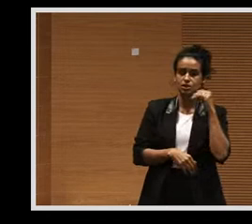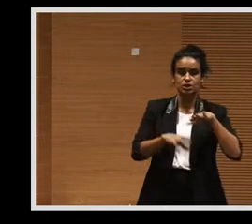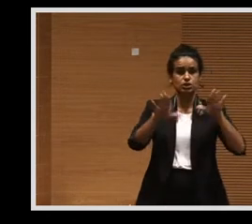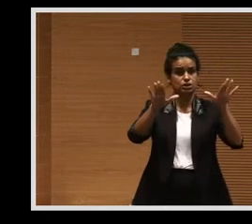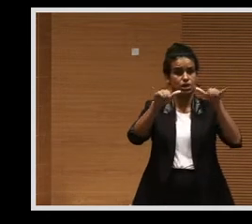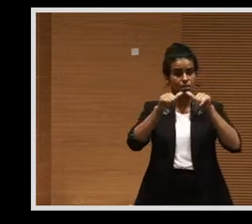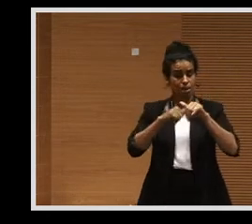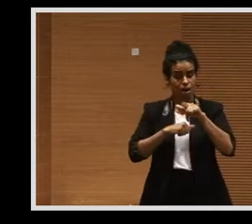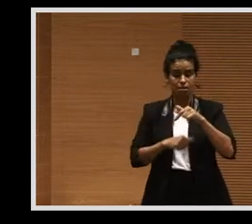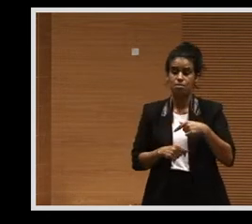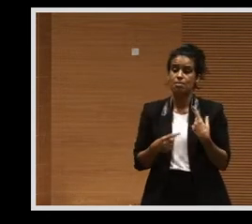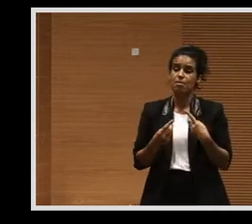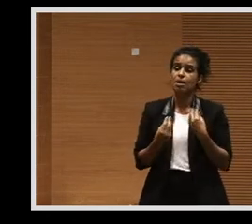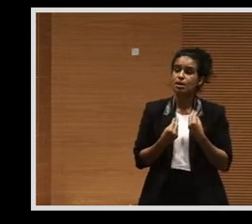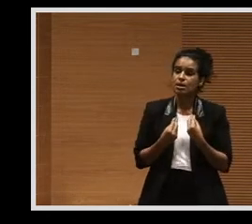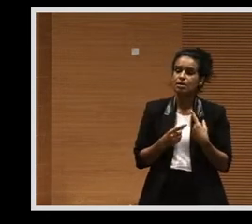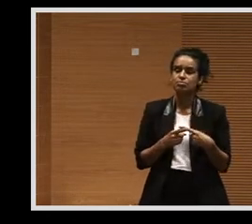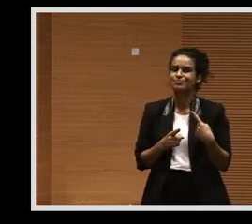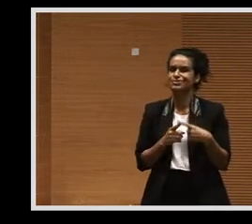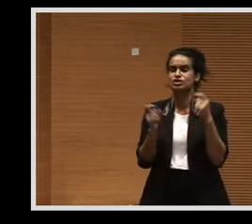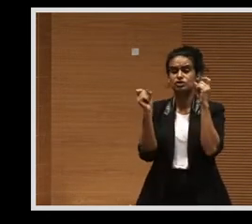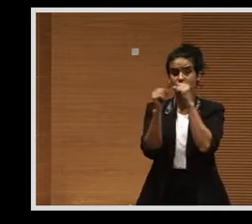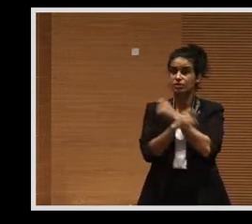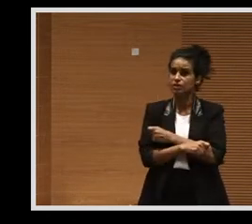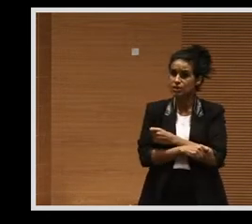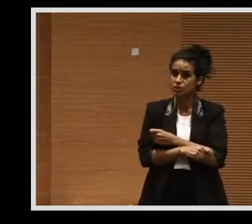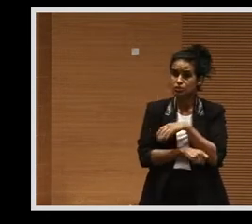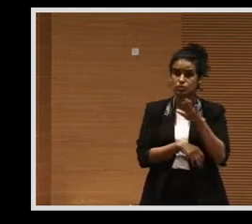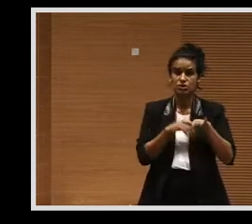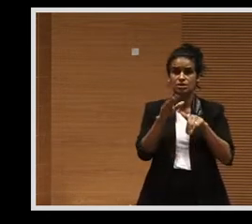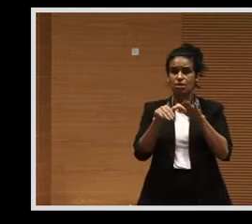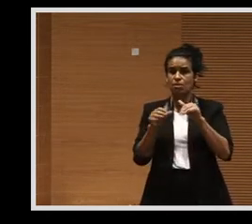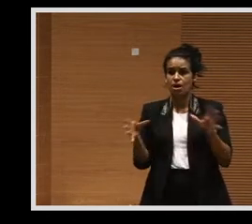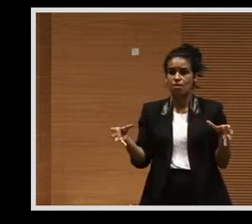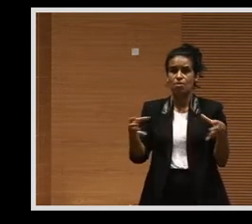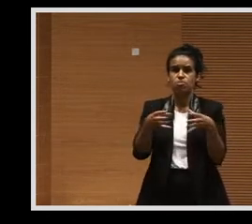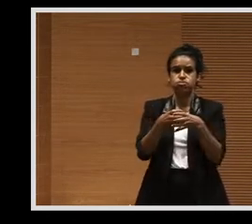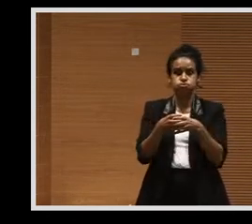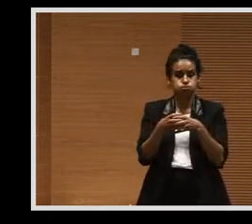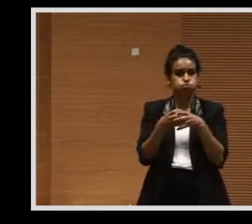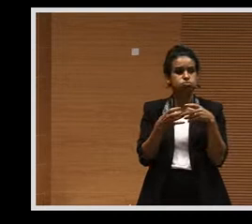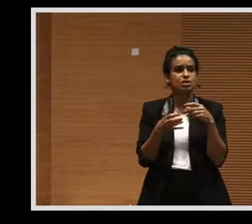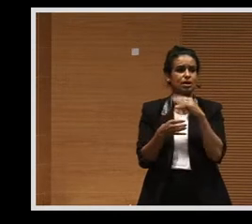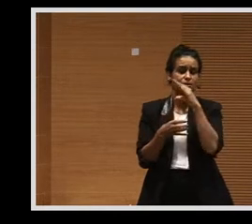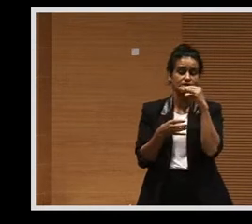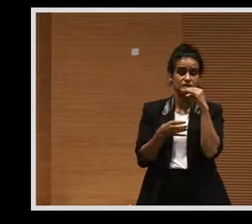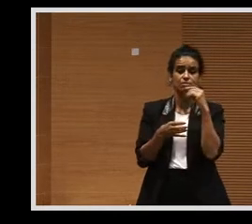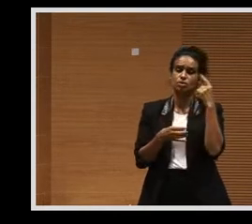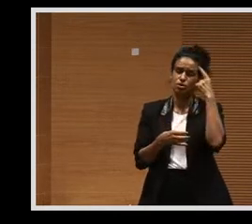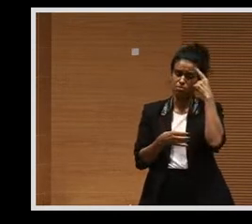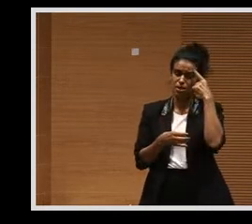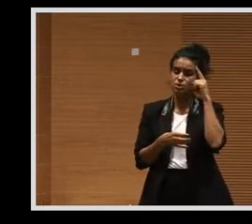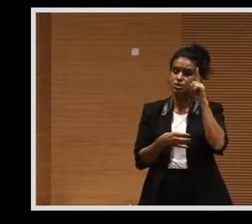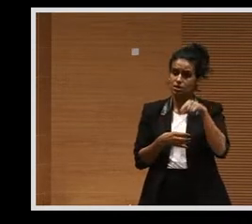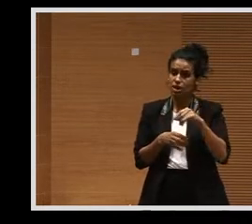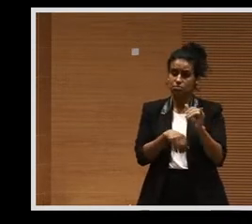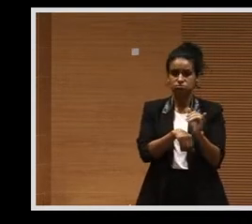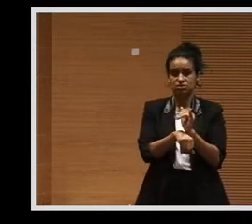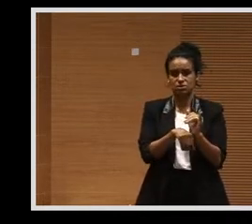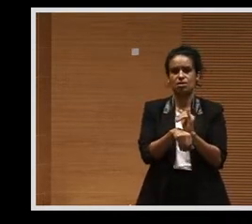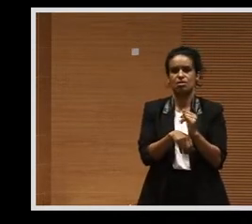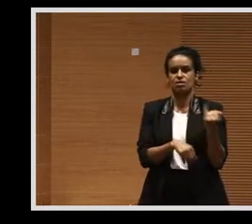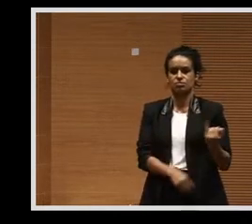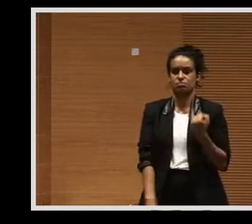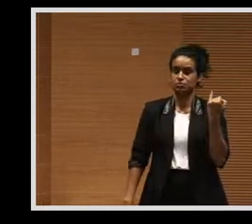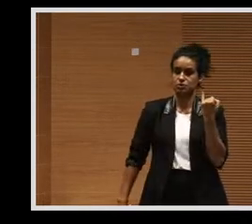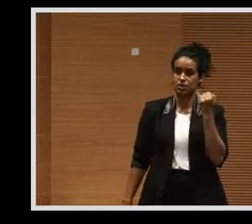tem sido difícil convocar, porque acho que essa é uma porta de saída super estratégica. A partir do momento que o